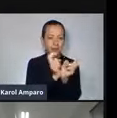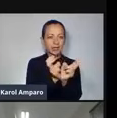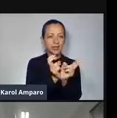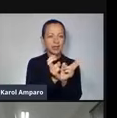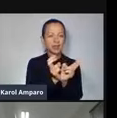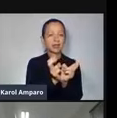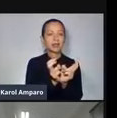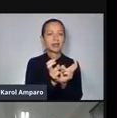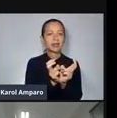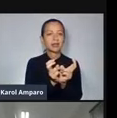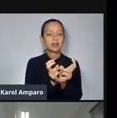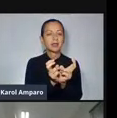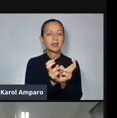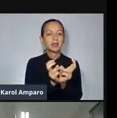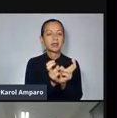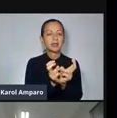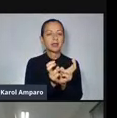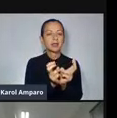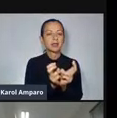eu